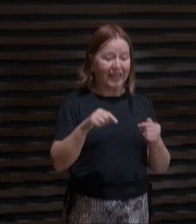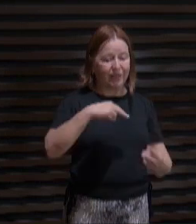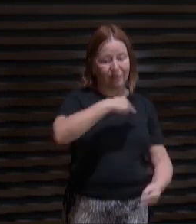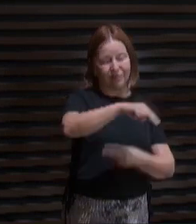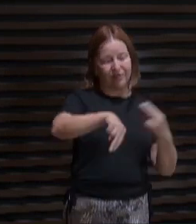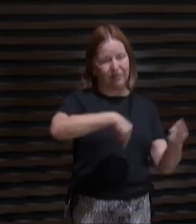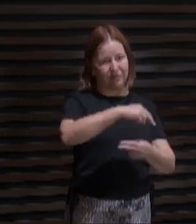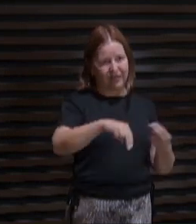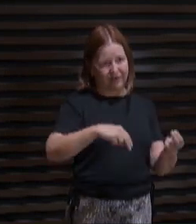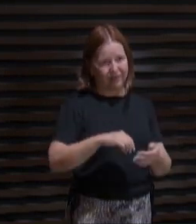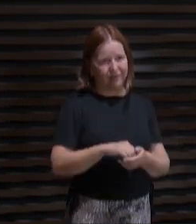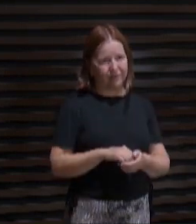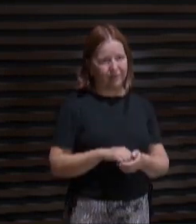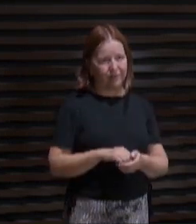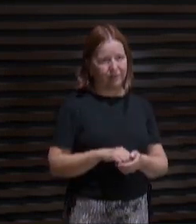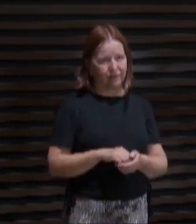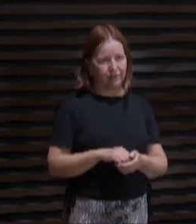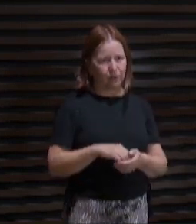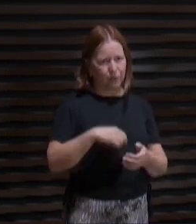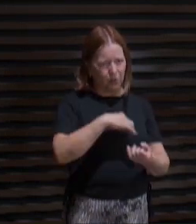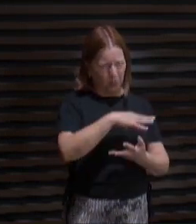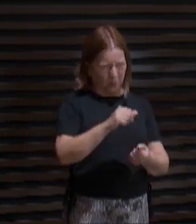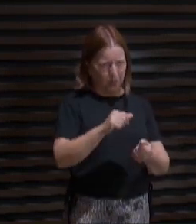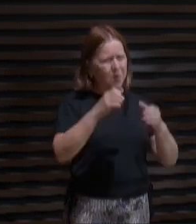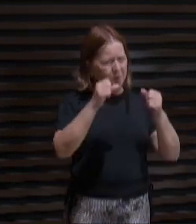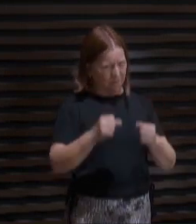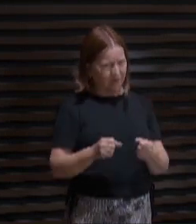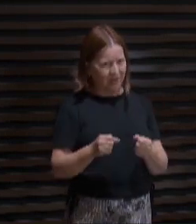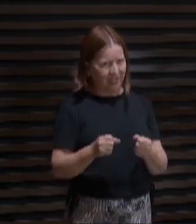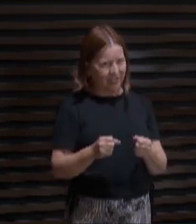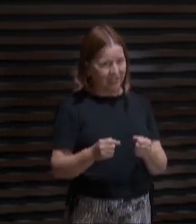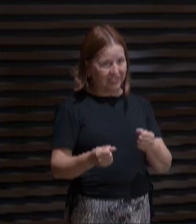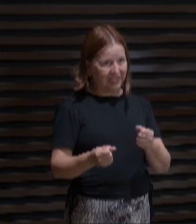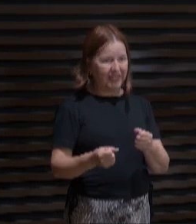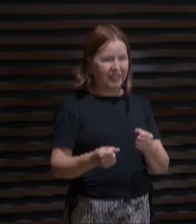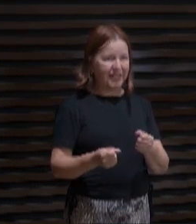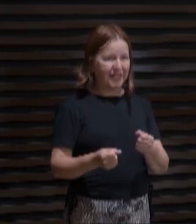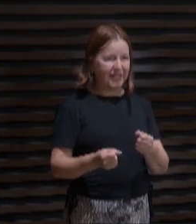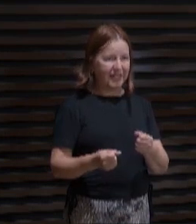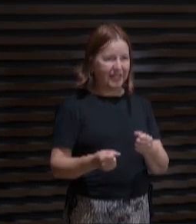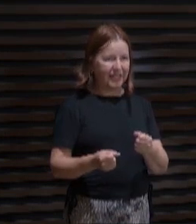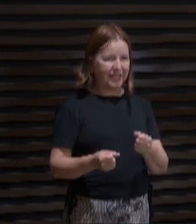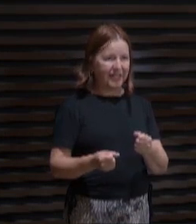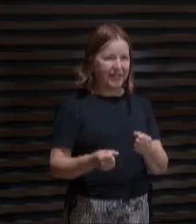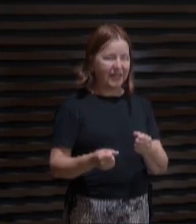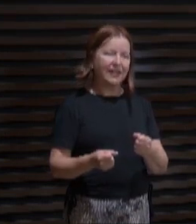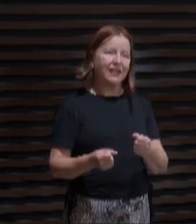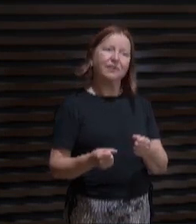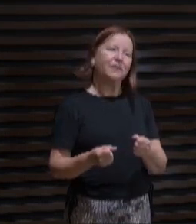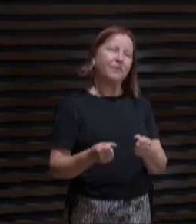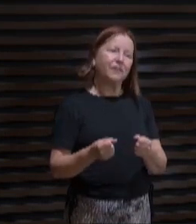Poderia o mundo conter os livros daquilo que ele fez como Criador e daquilo que ele fez